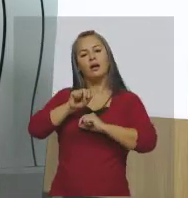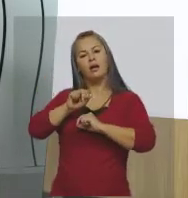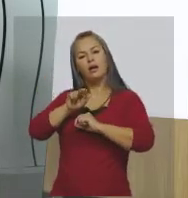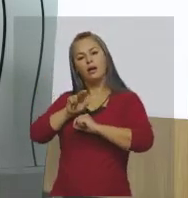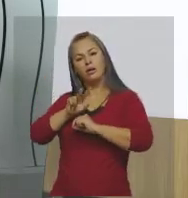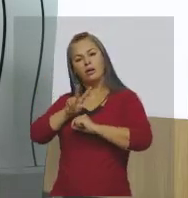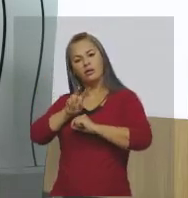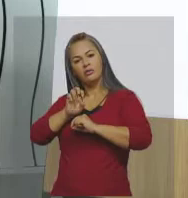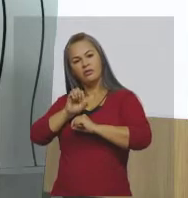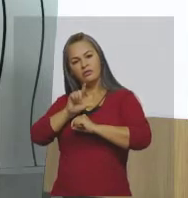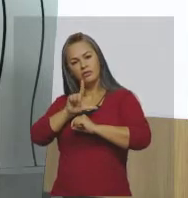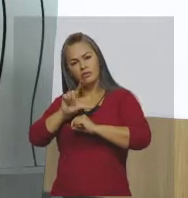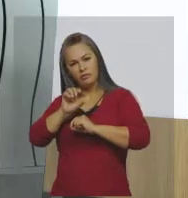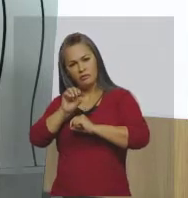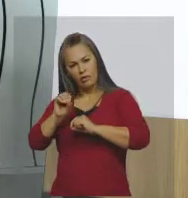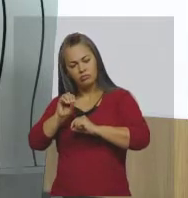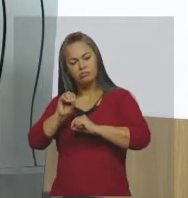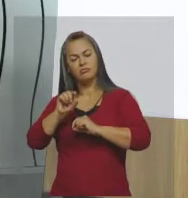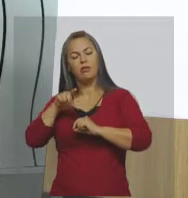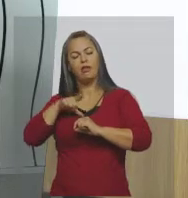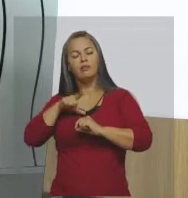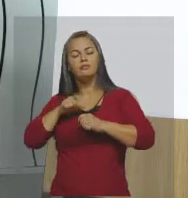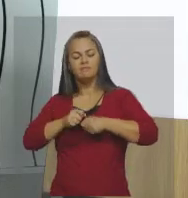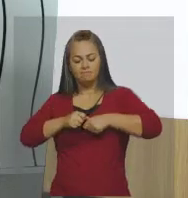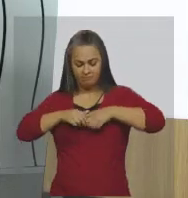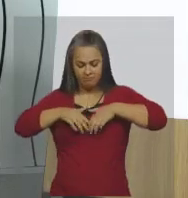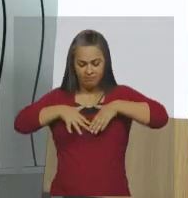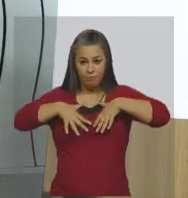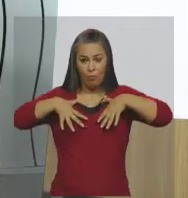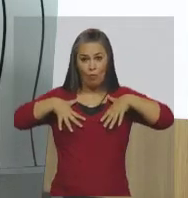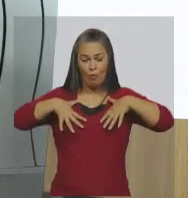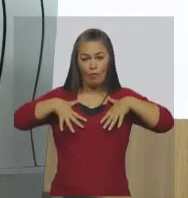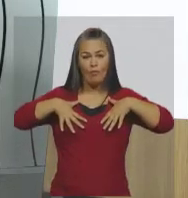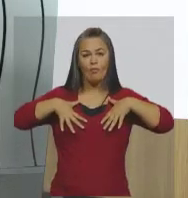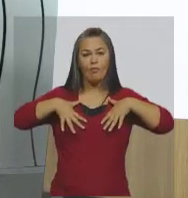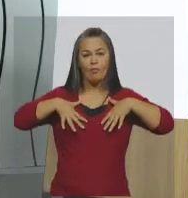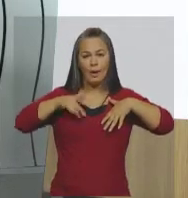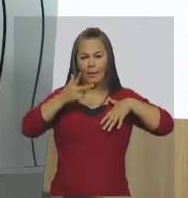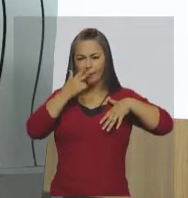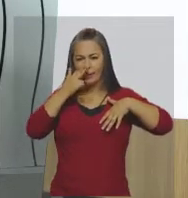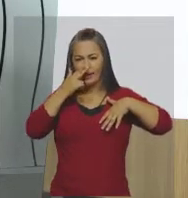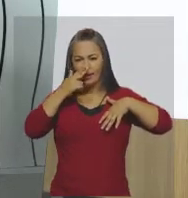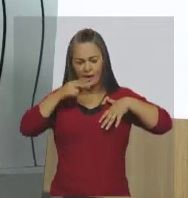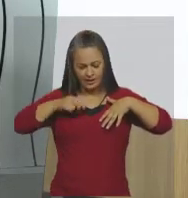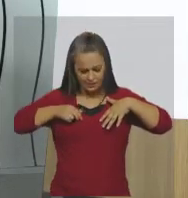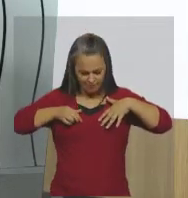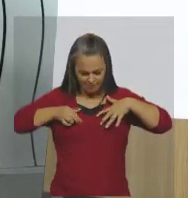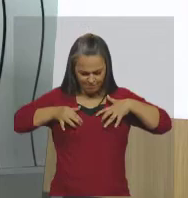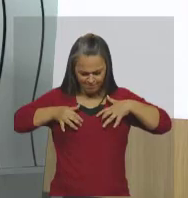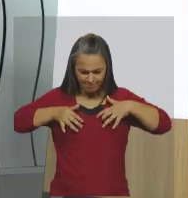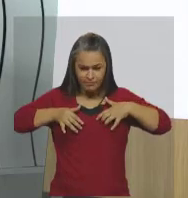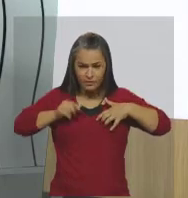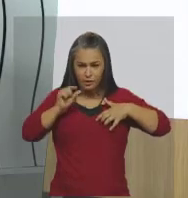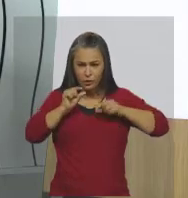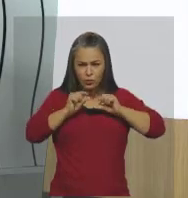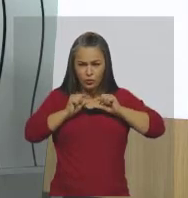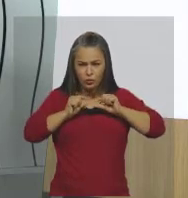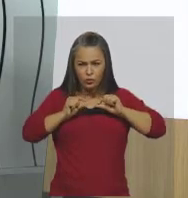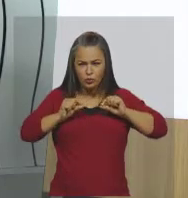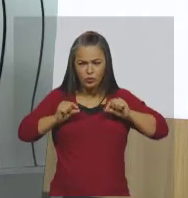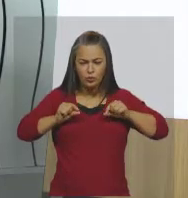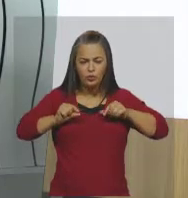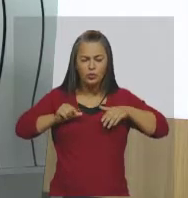gasosa. E os alvéolos, então, eles são como pequenas bolsas, bem fininhas essa parede desses alvéolos,